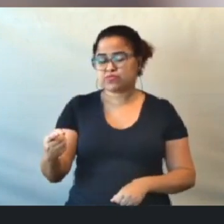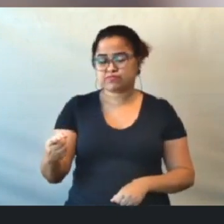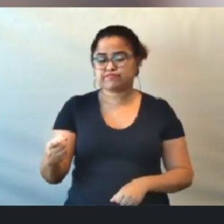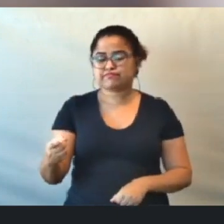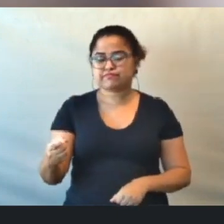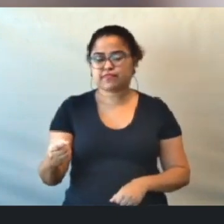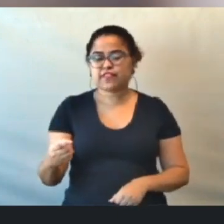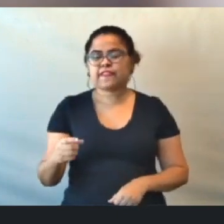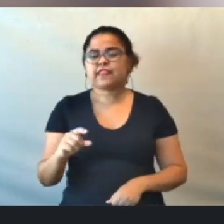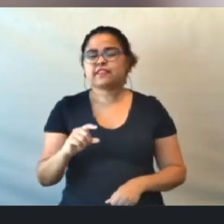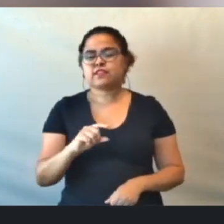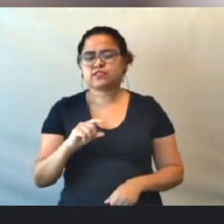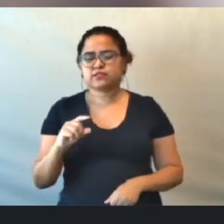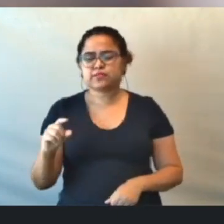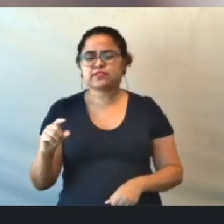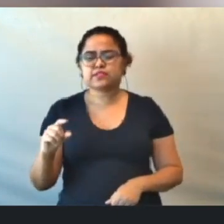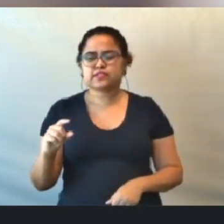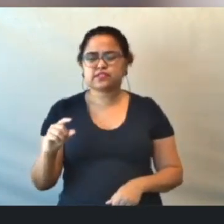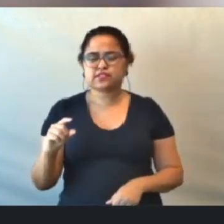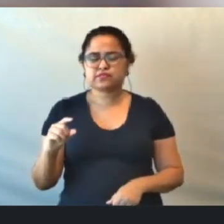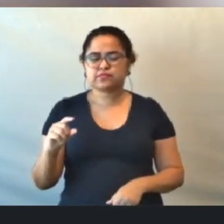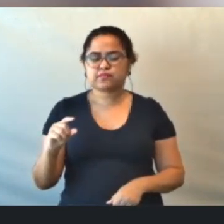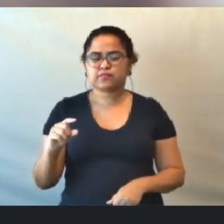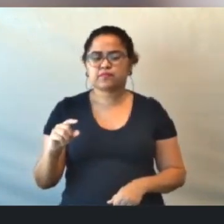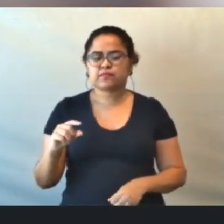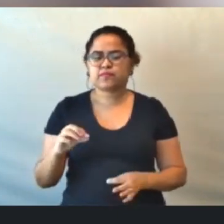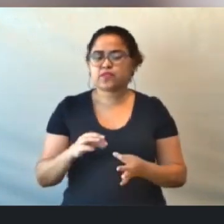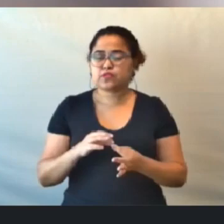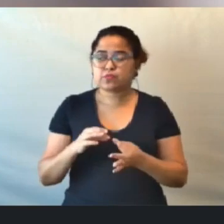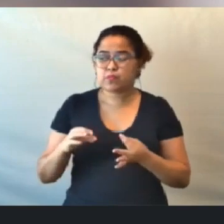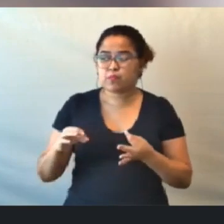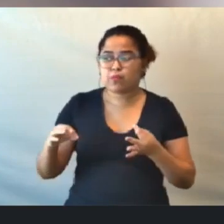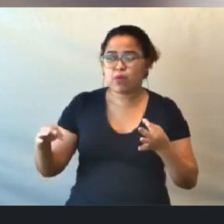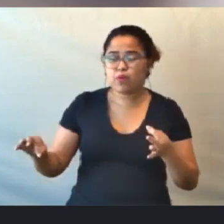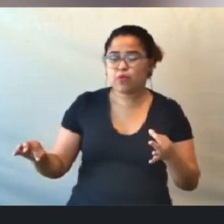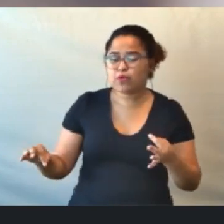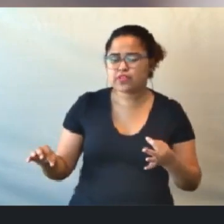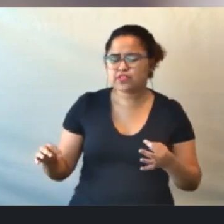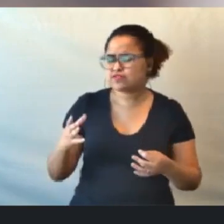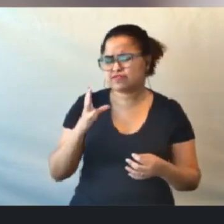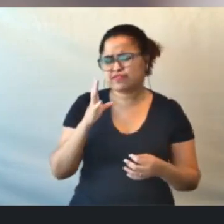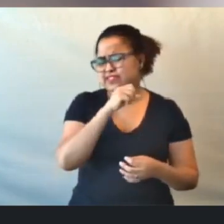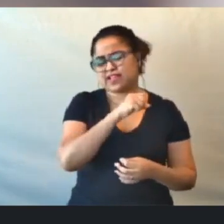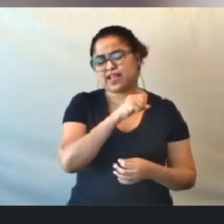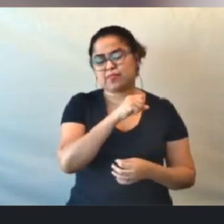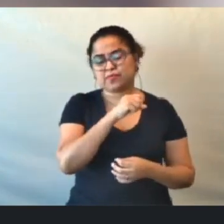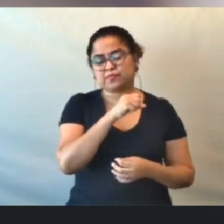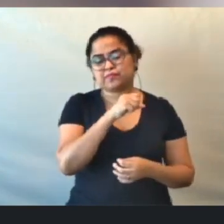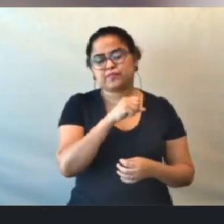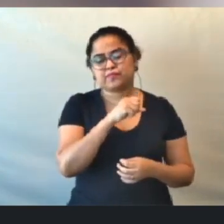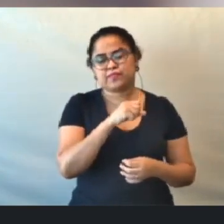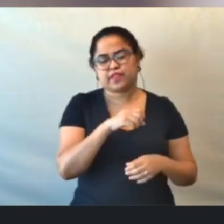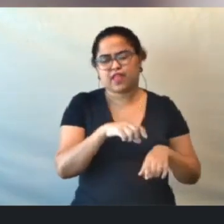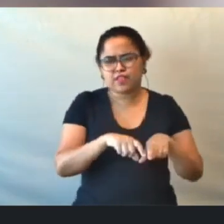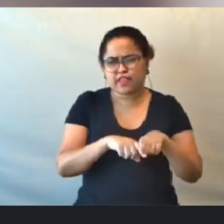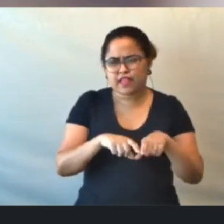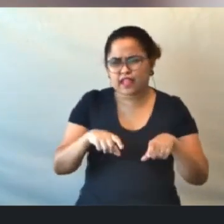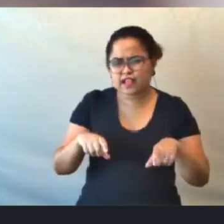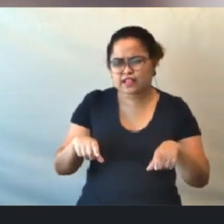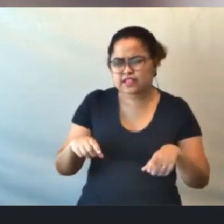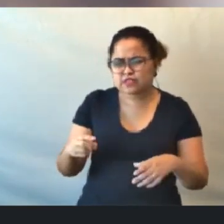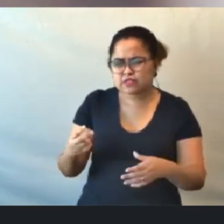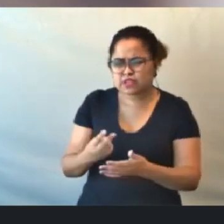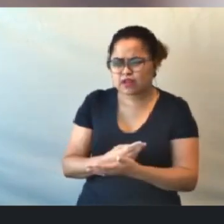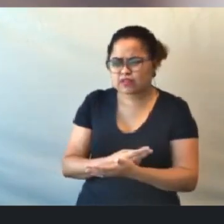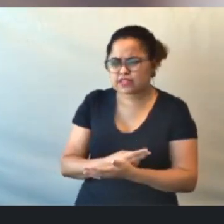bacia são longas, não é uma coisa rápida, né? Em que você canalizar tudo o que está acontecendo. Não é coisa rápida, tem que ser